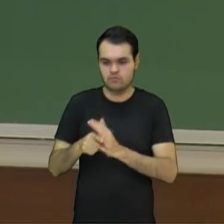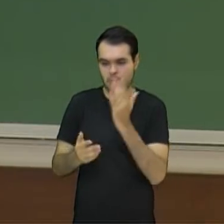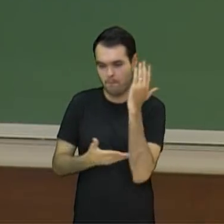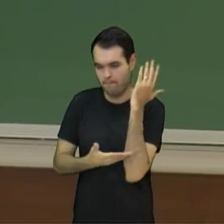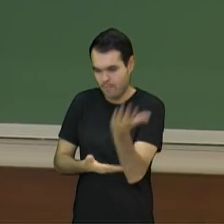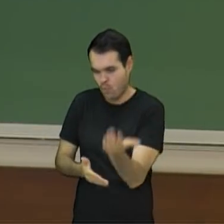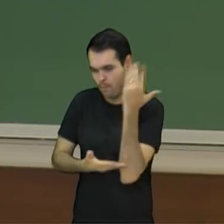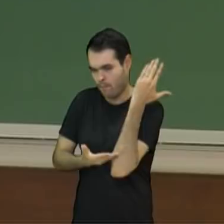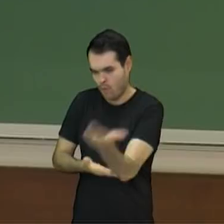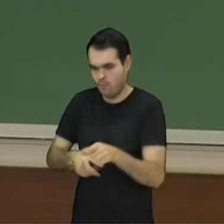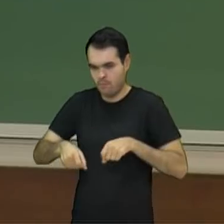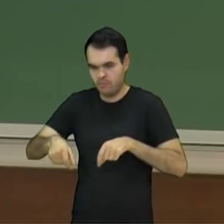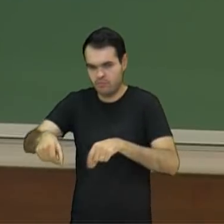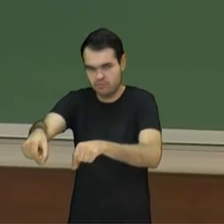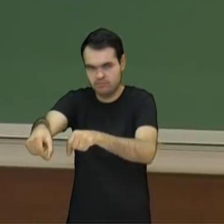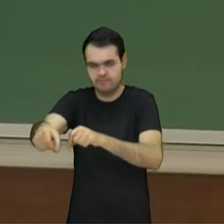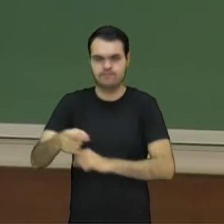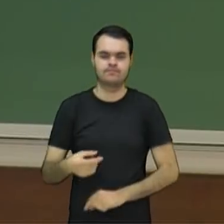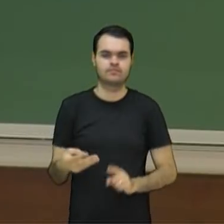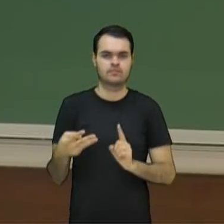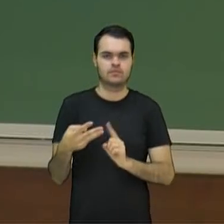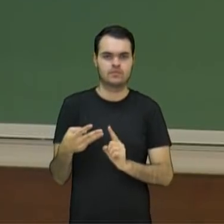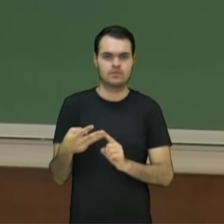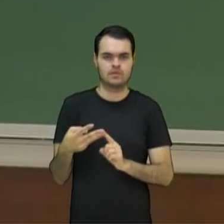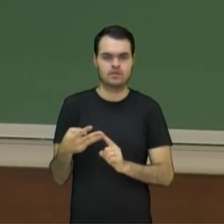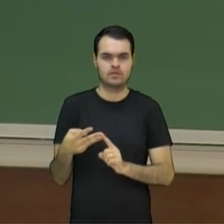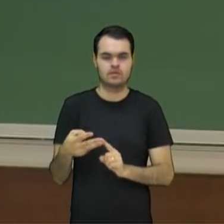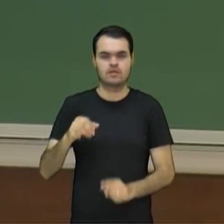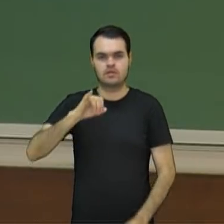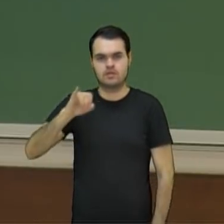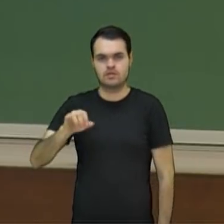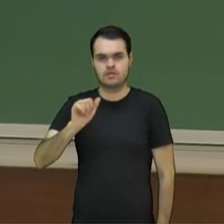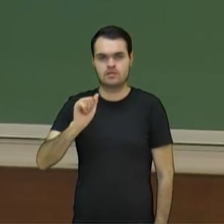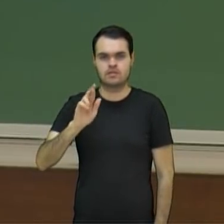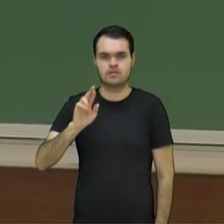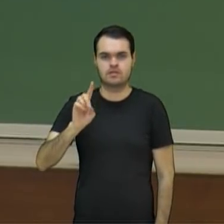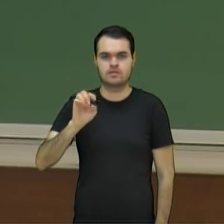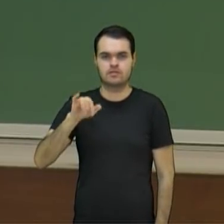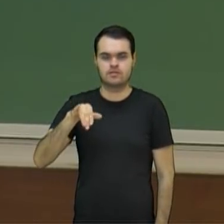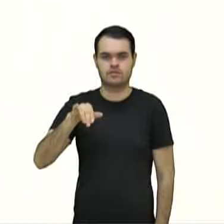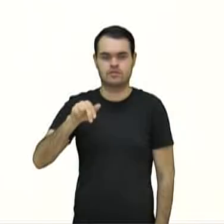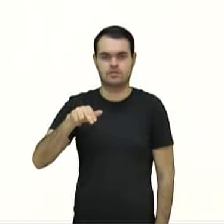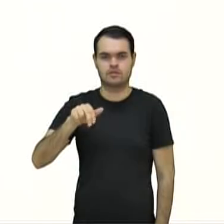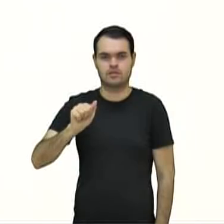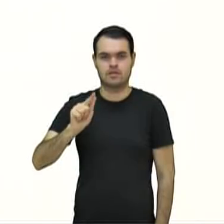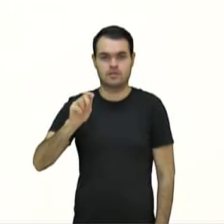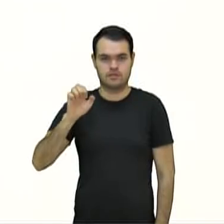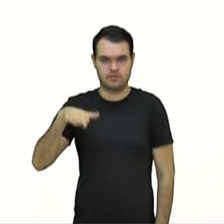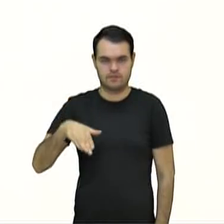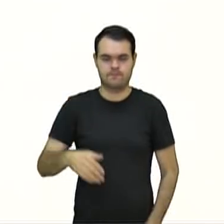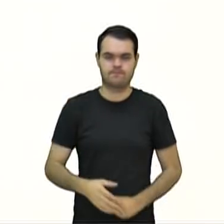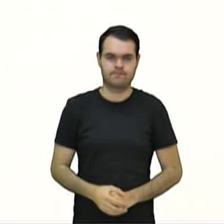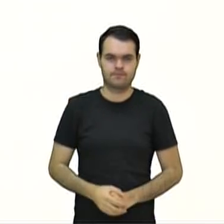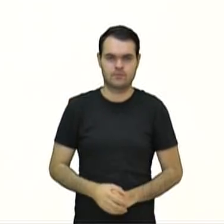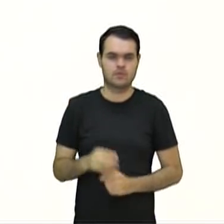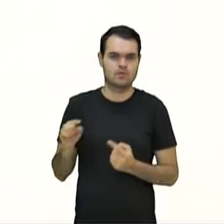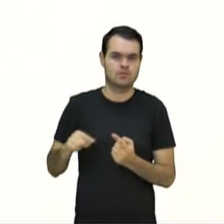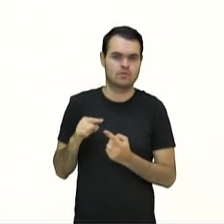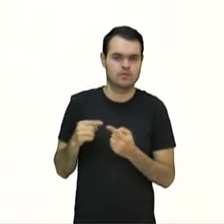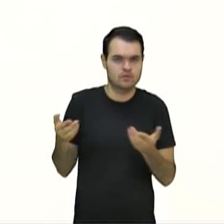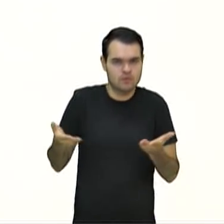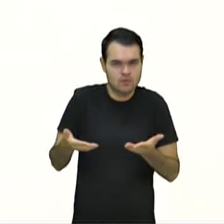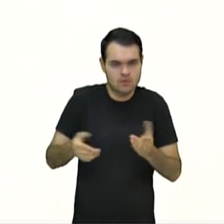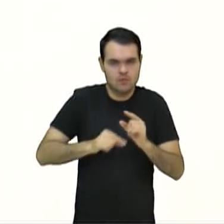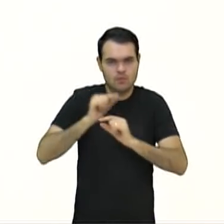o sistema da jardinagem, que nós também conversamos na aula anterior. O objetivo hoje